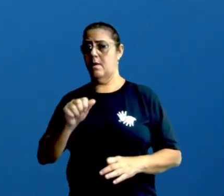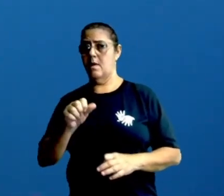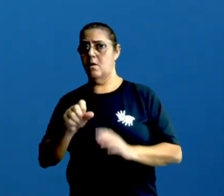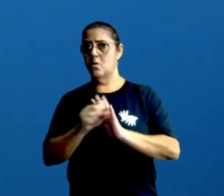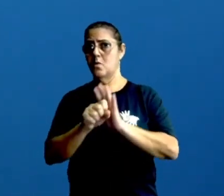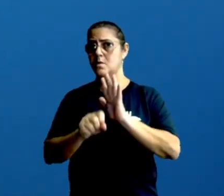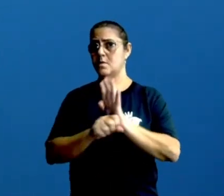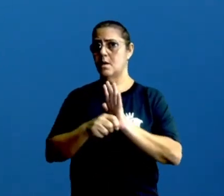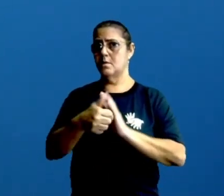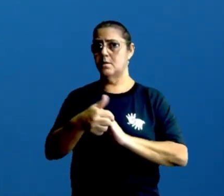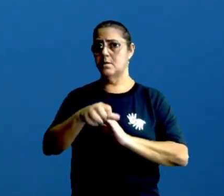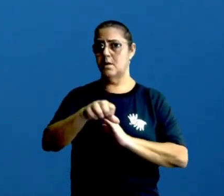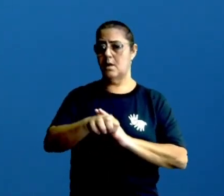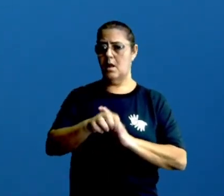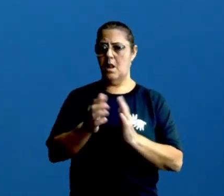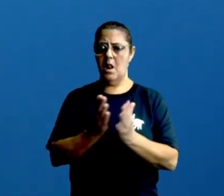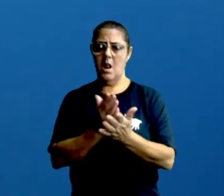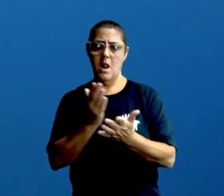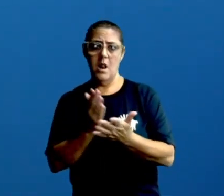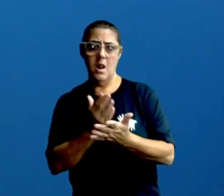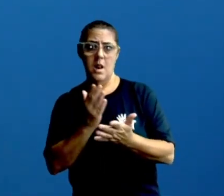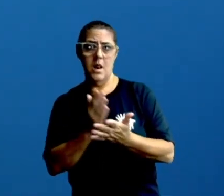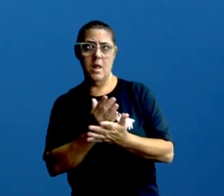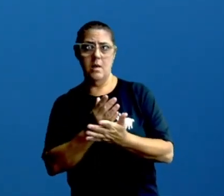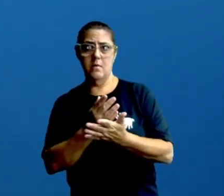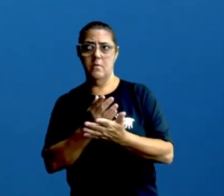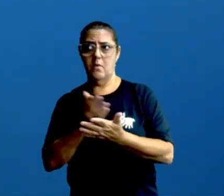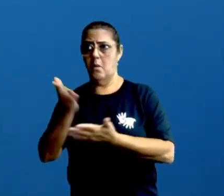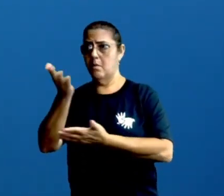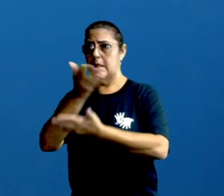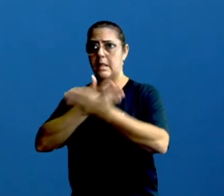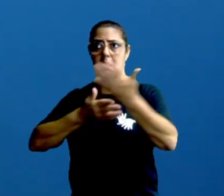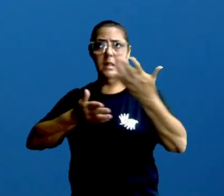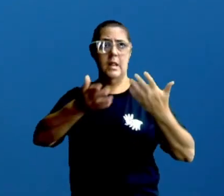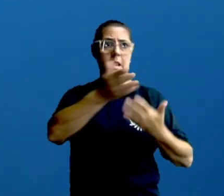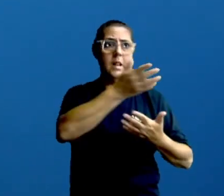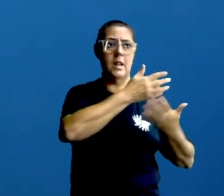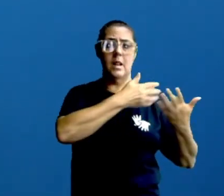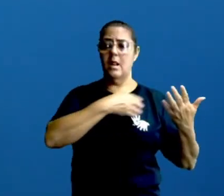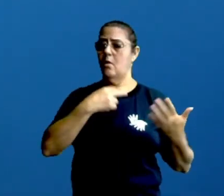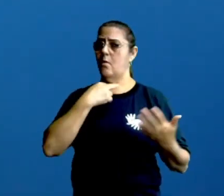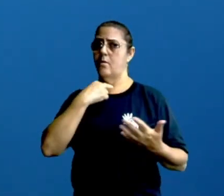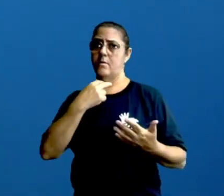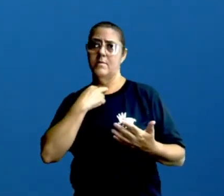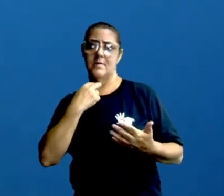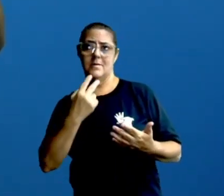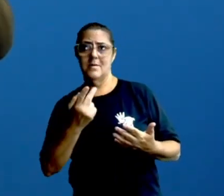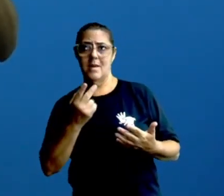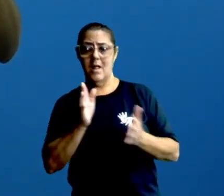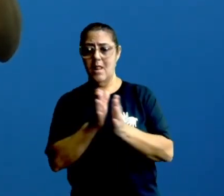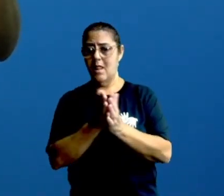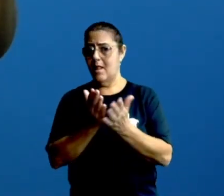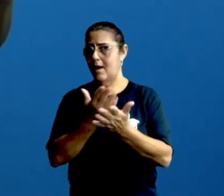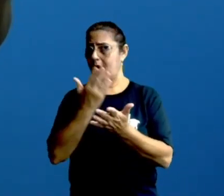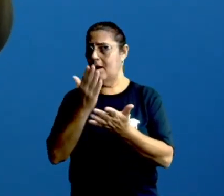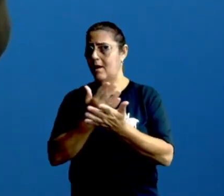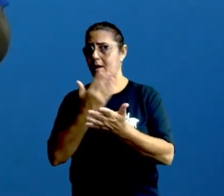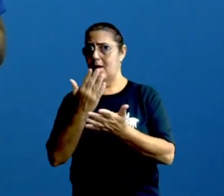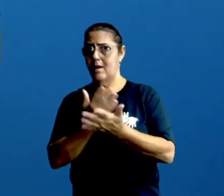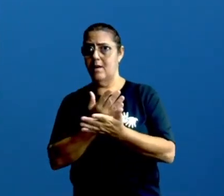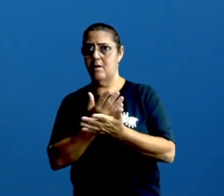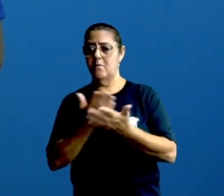século XIX, nem livros poderiam circular pela colônia. Então, todos